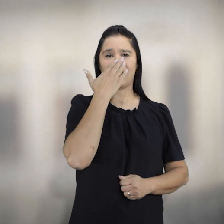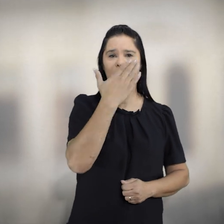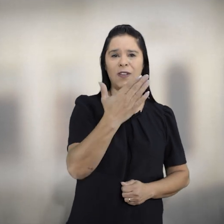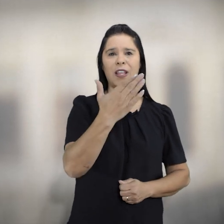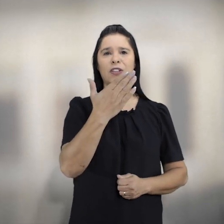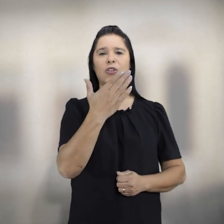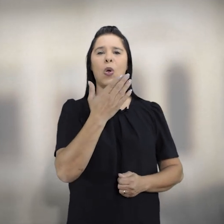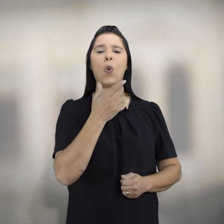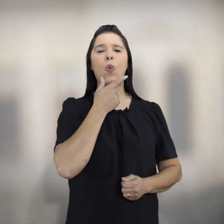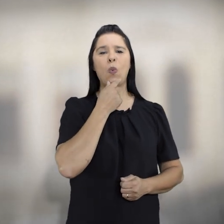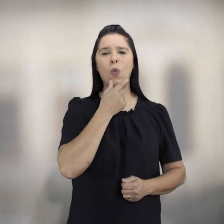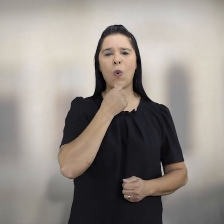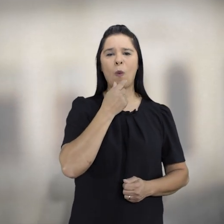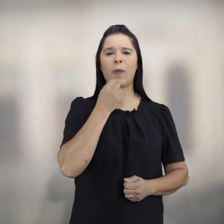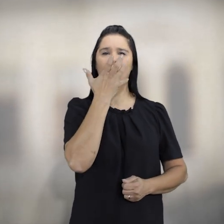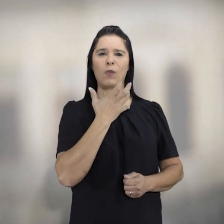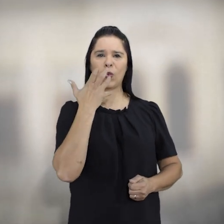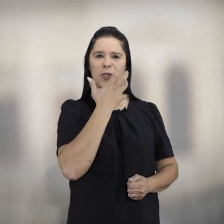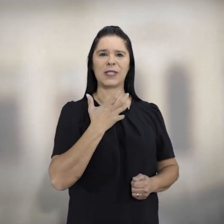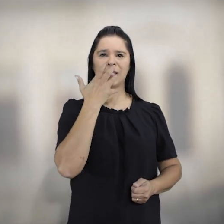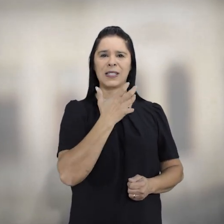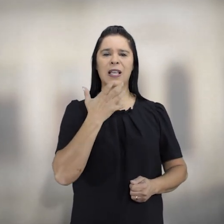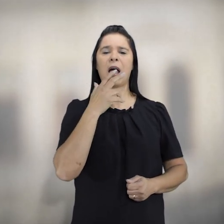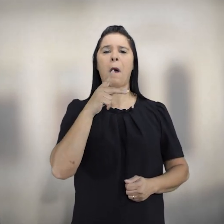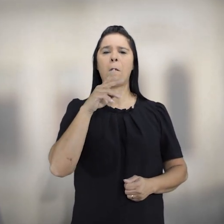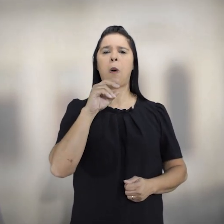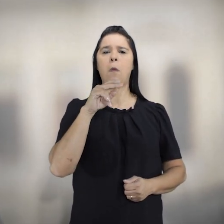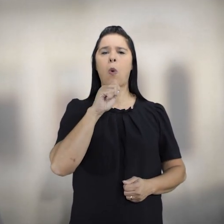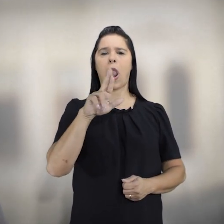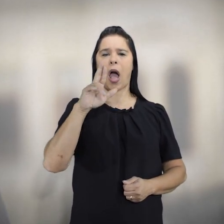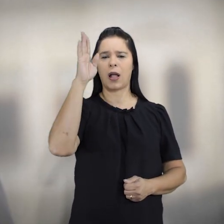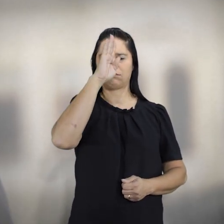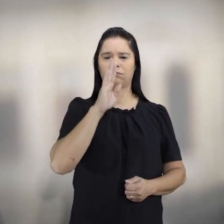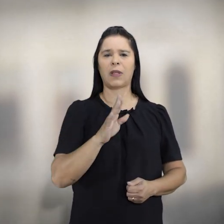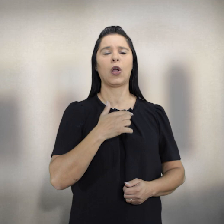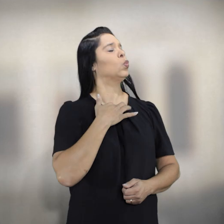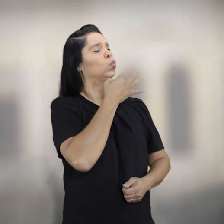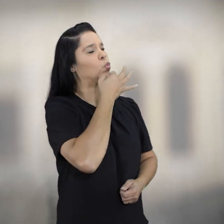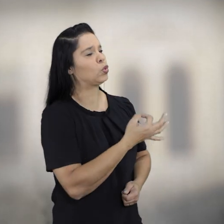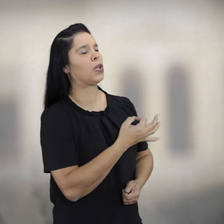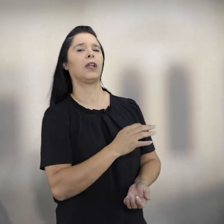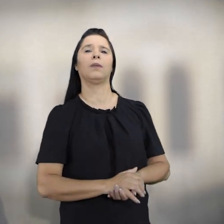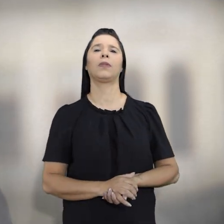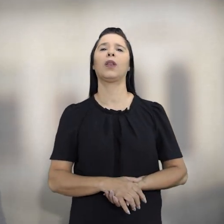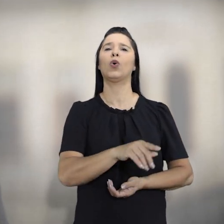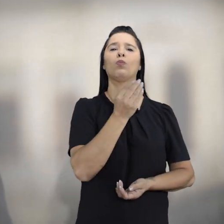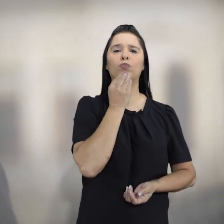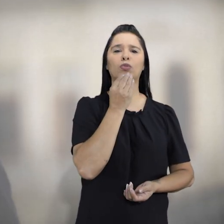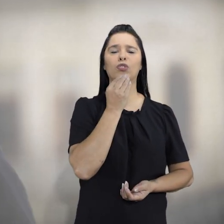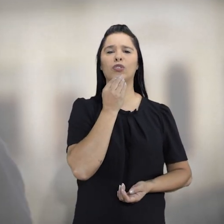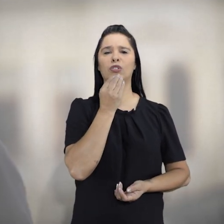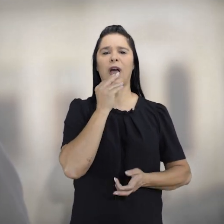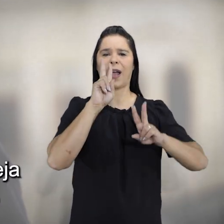tocando músicas da música popular nacional, eu sugeri a ele se ele poderia tocar as